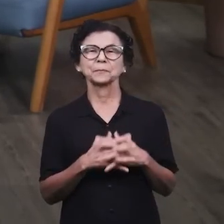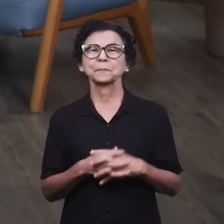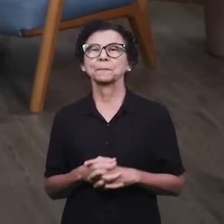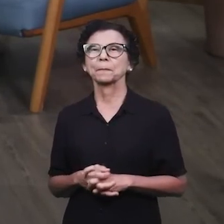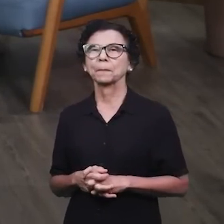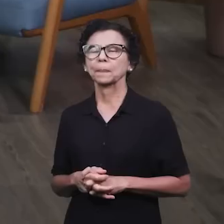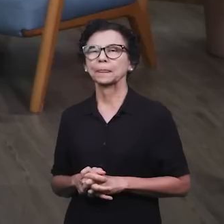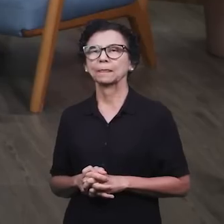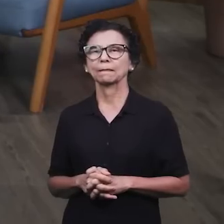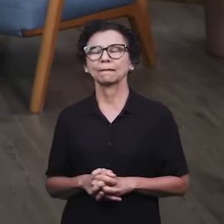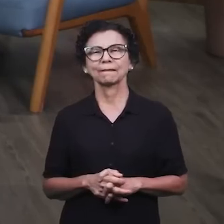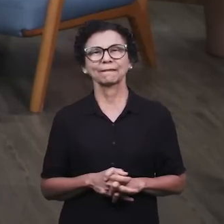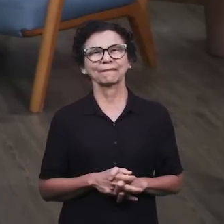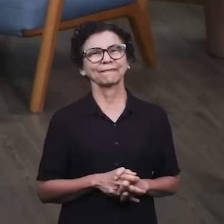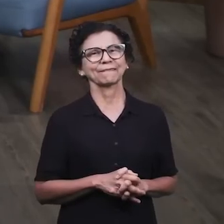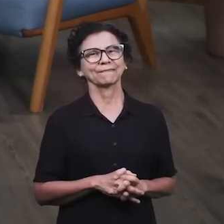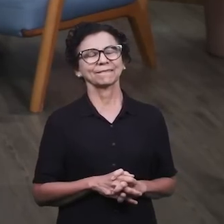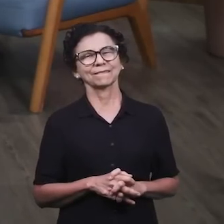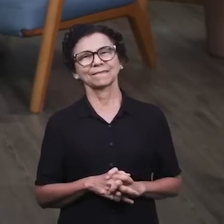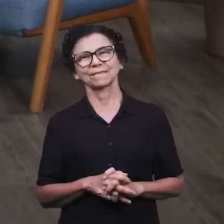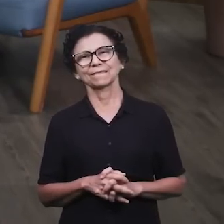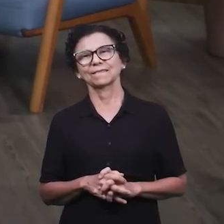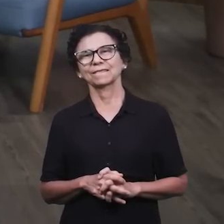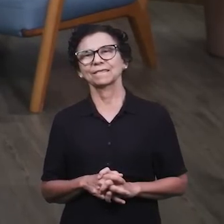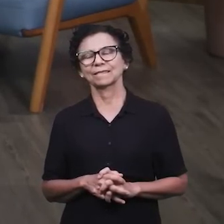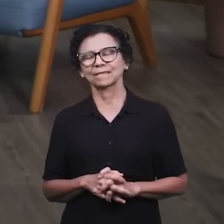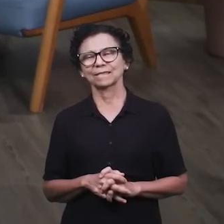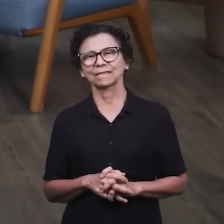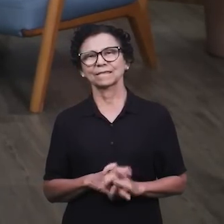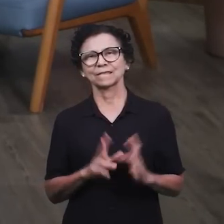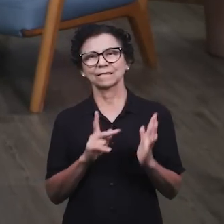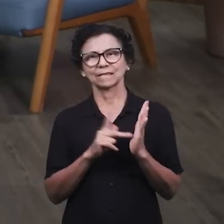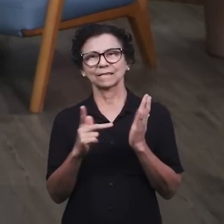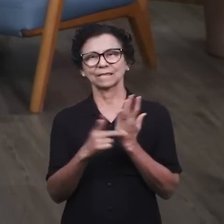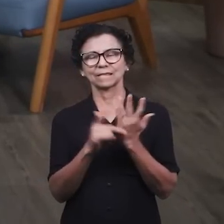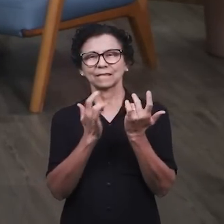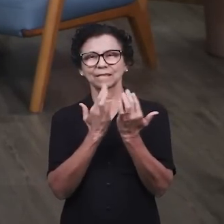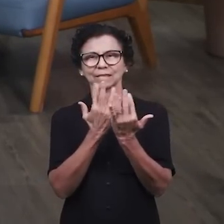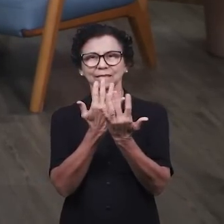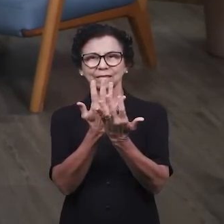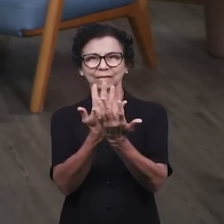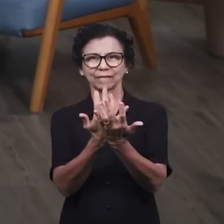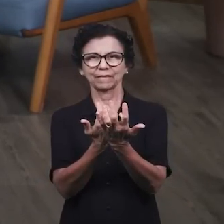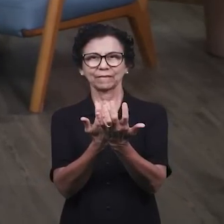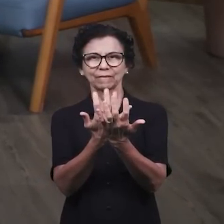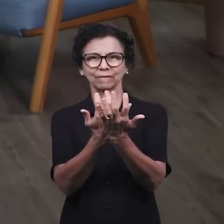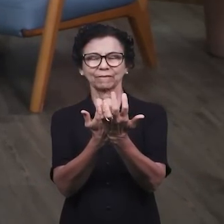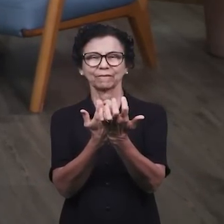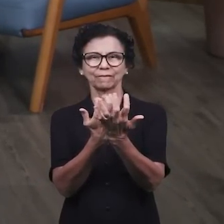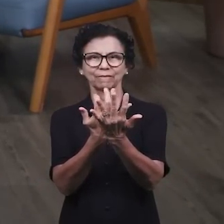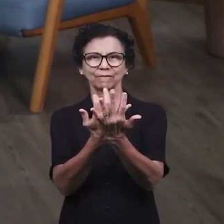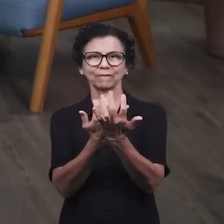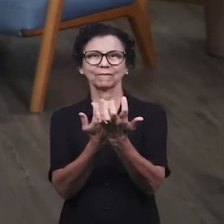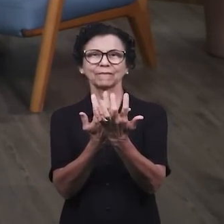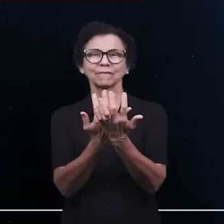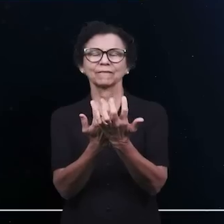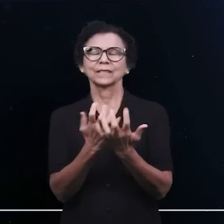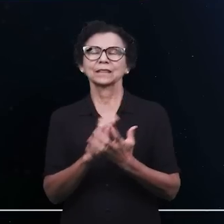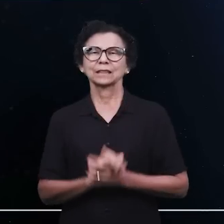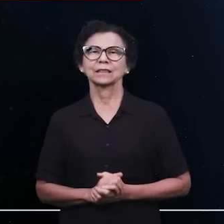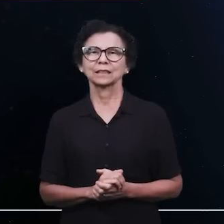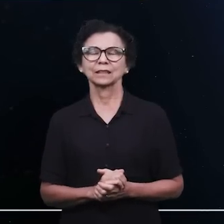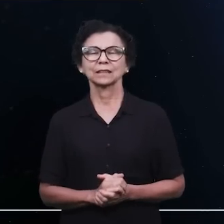joio. Vamos ler o texto, Mateus 13, verso 30, para a gente poder